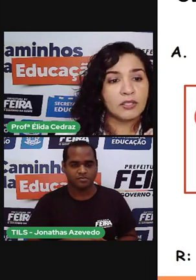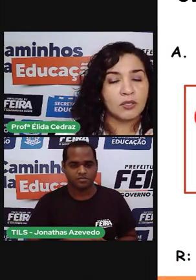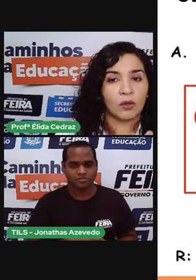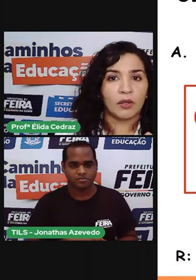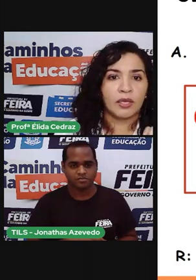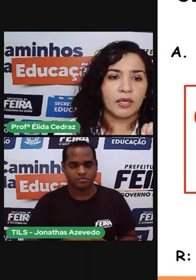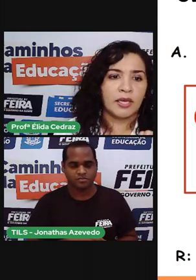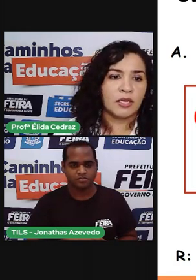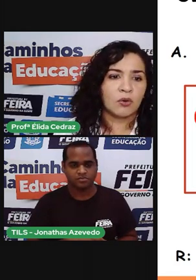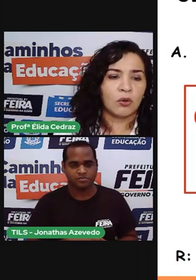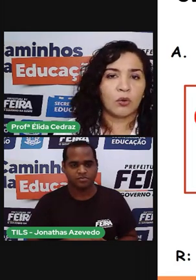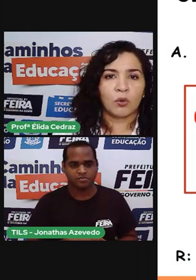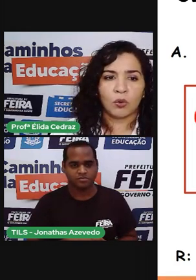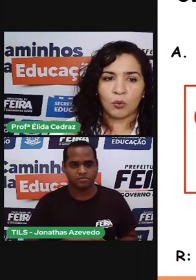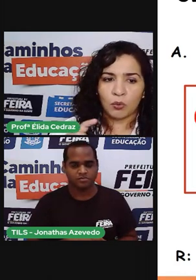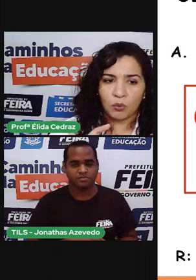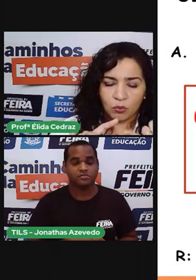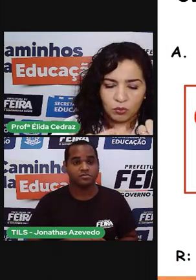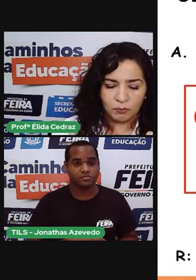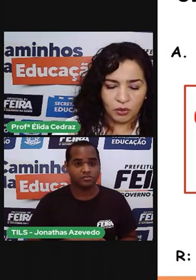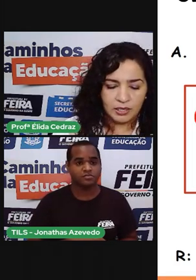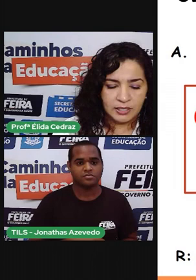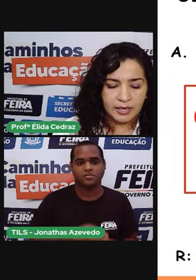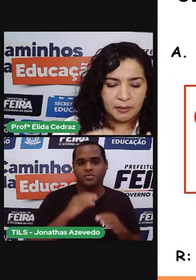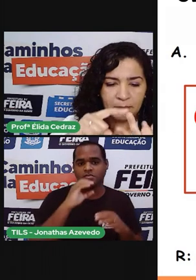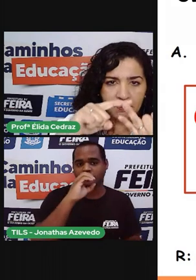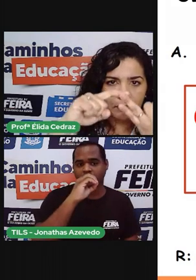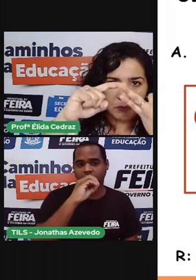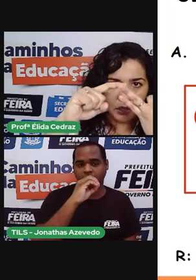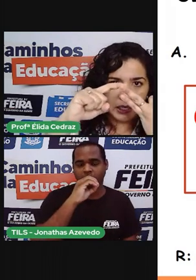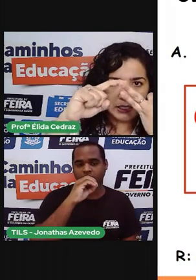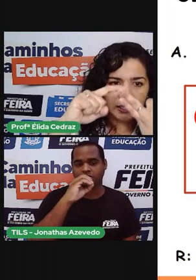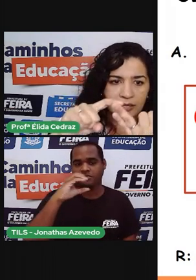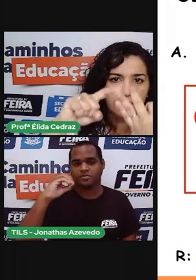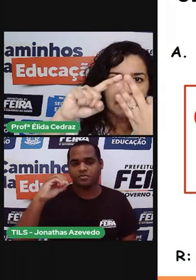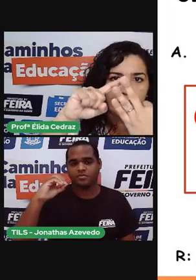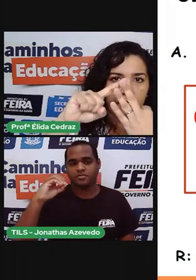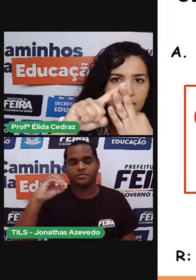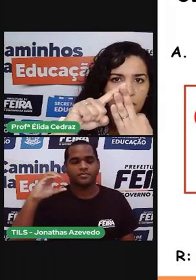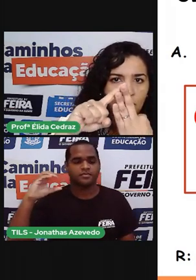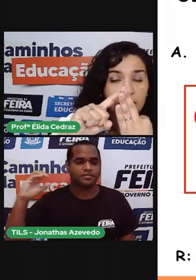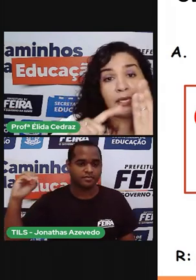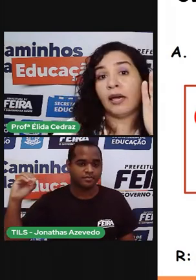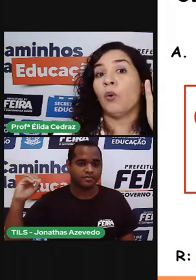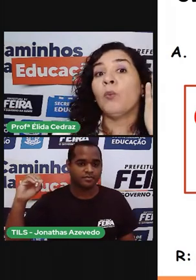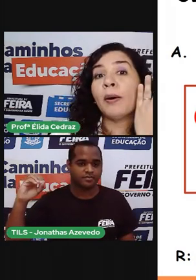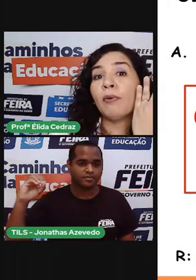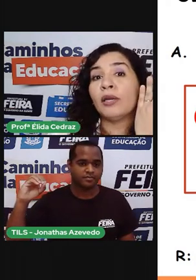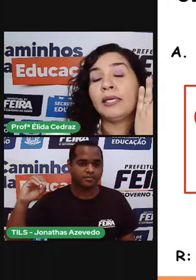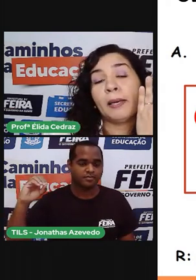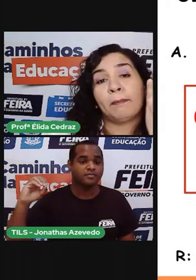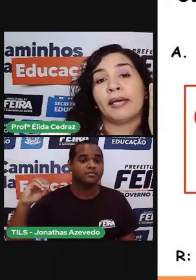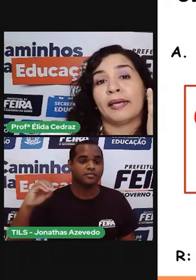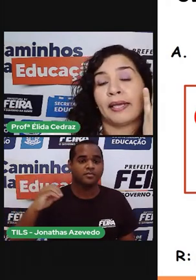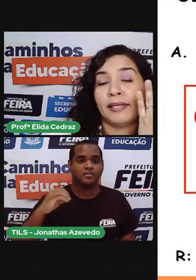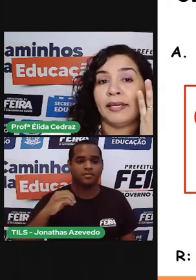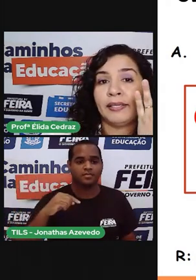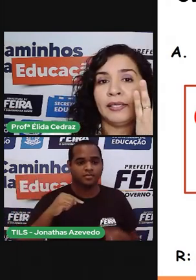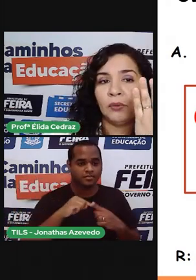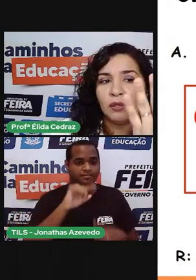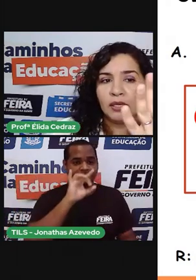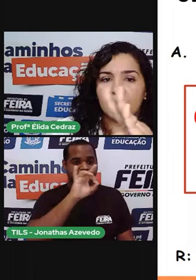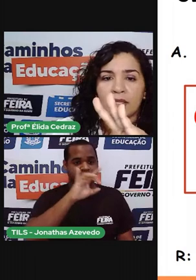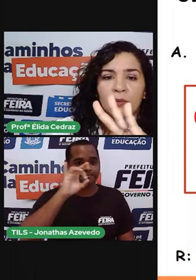Olha só, ele colocou bolinha, bolinha, e bolinha. Uma bolinha para